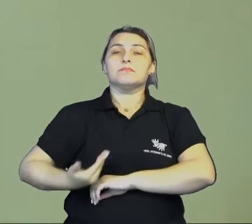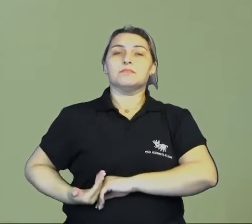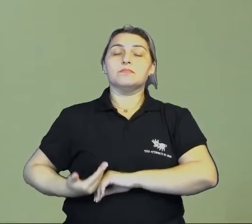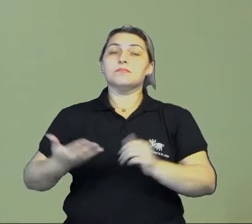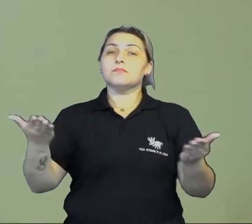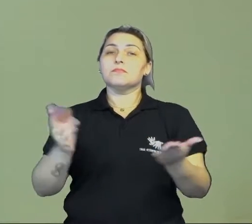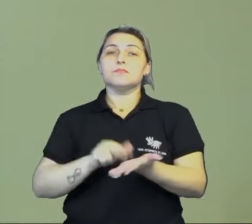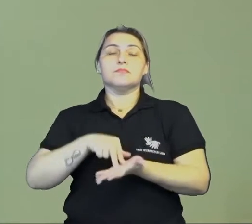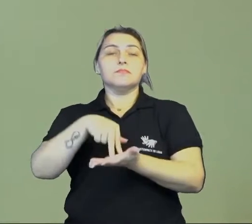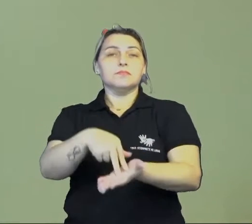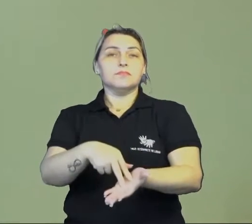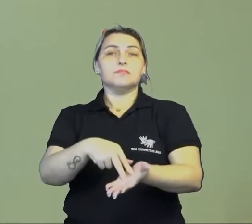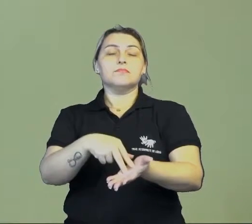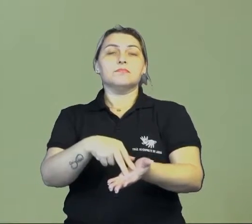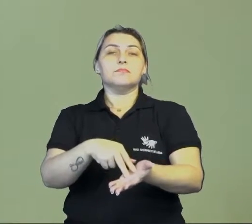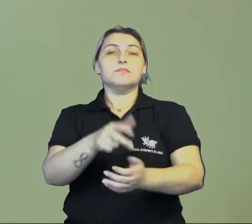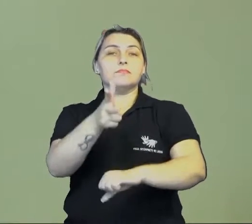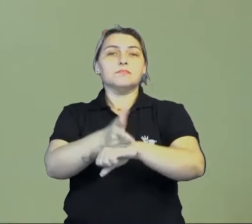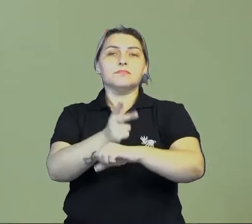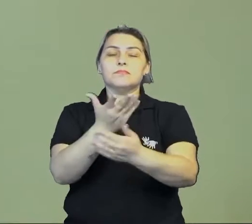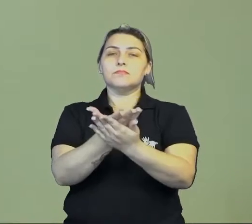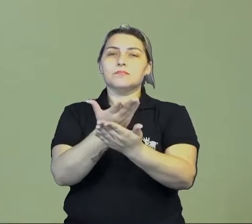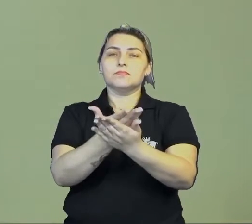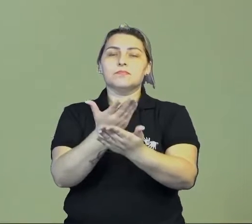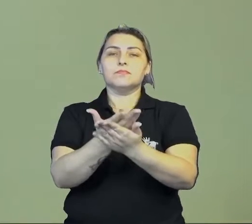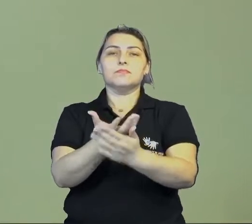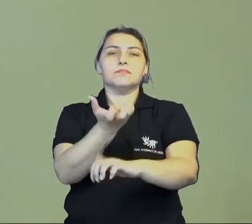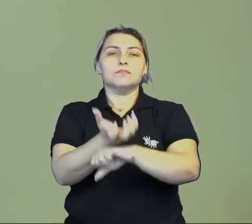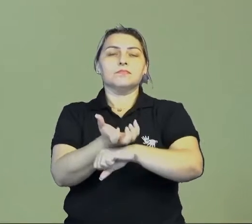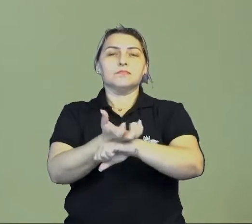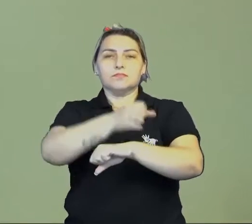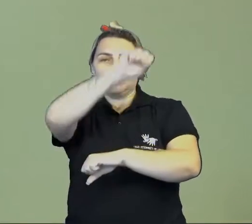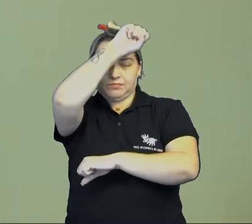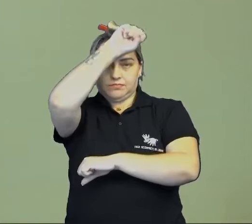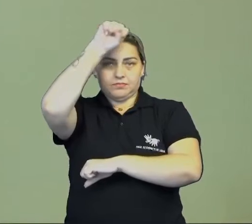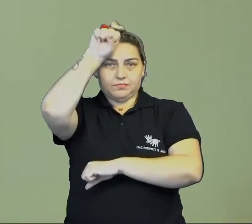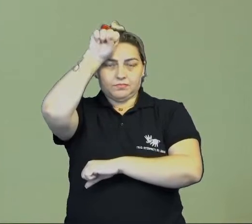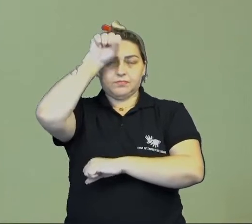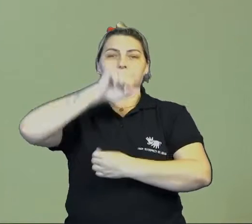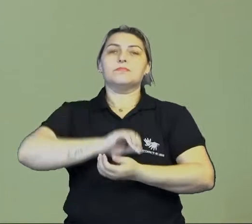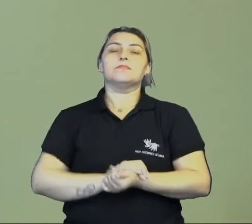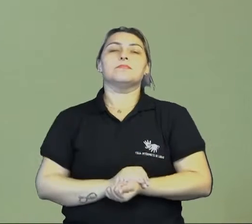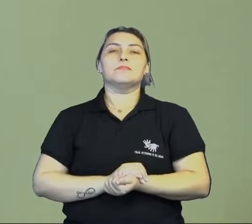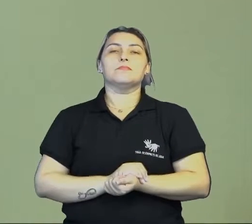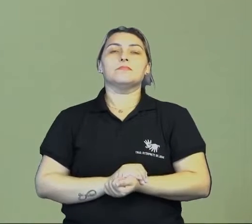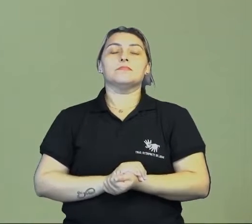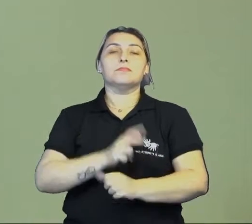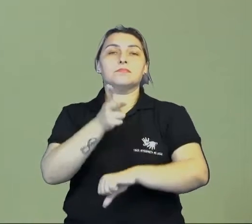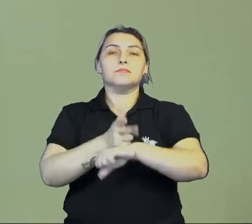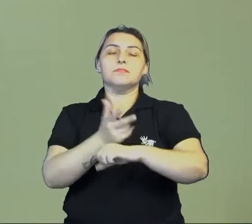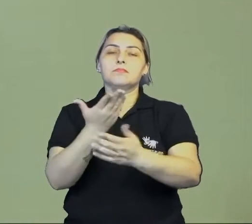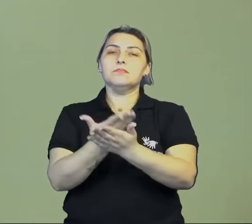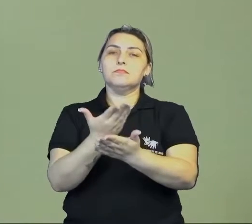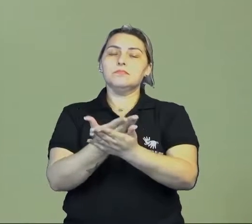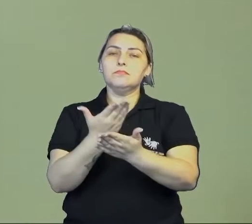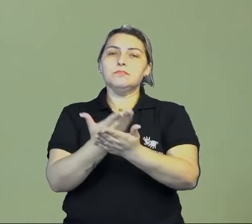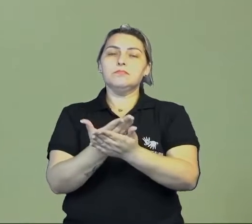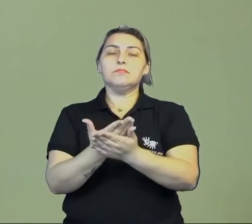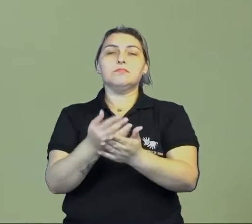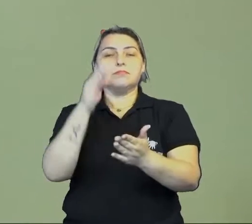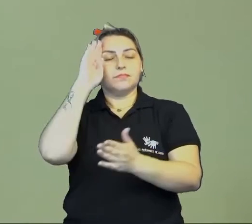estou aqui para ministrar uma videoaula do seu componente curricular Sociologia. Esta videoaula ela é